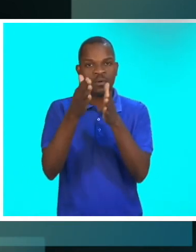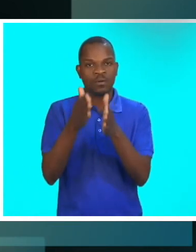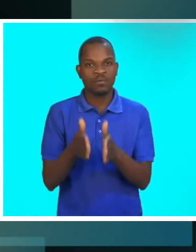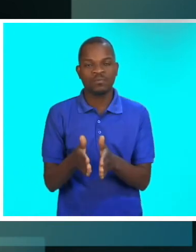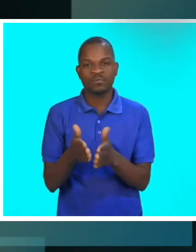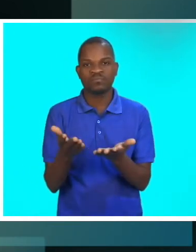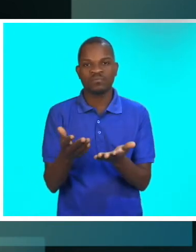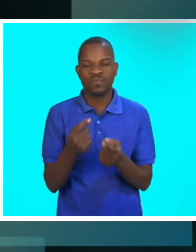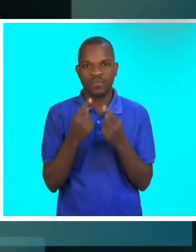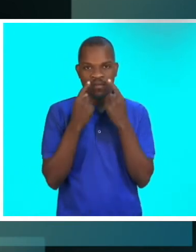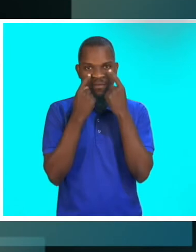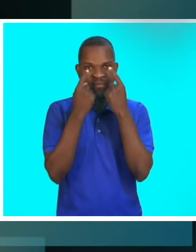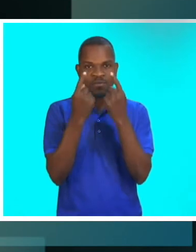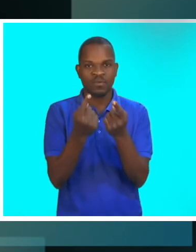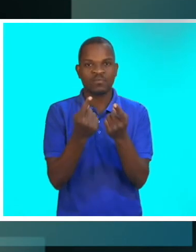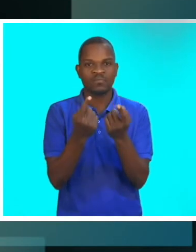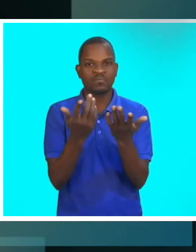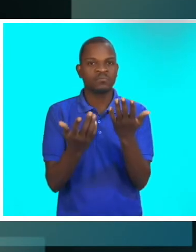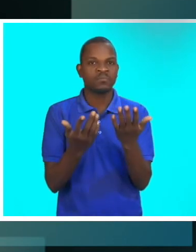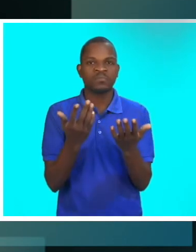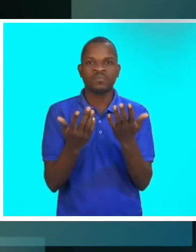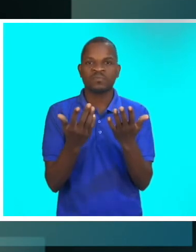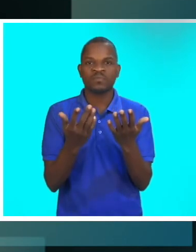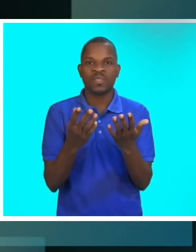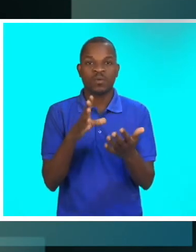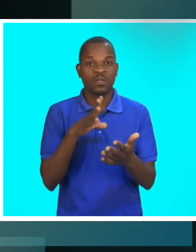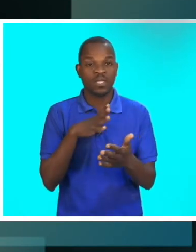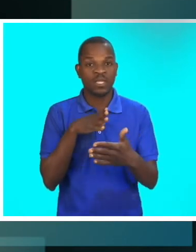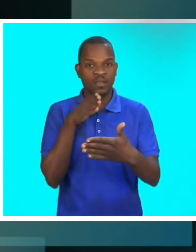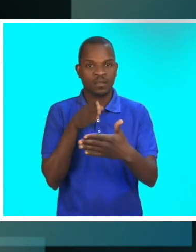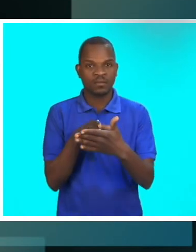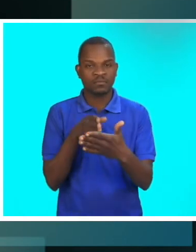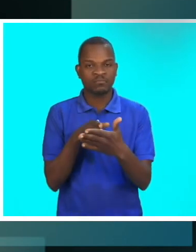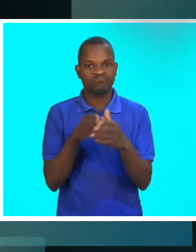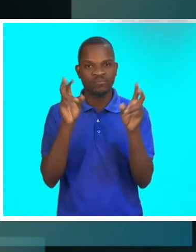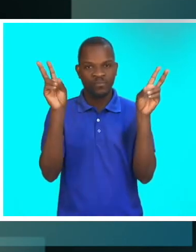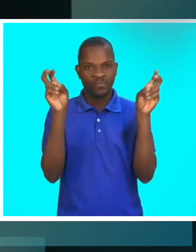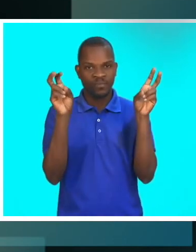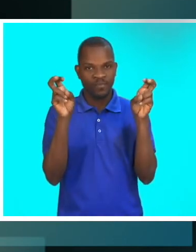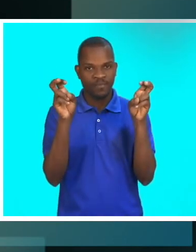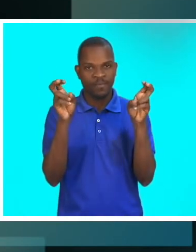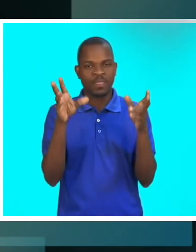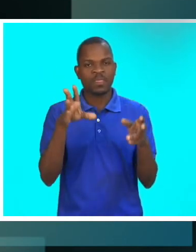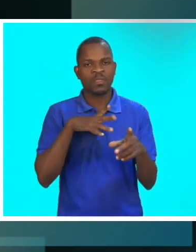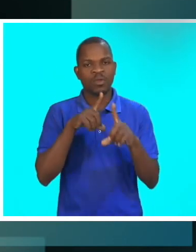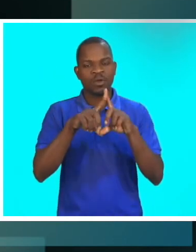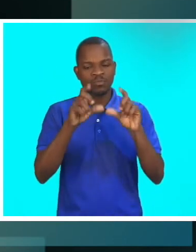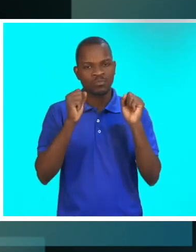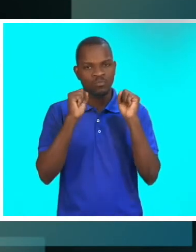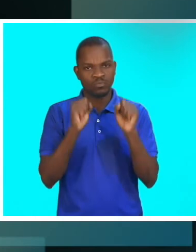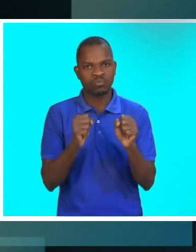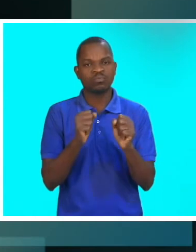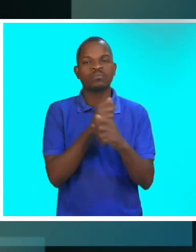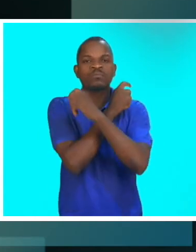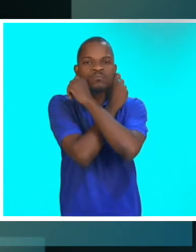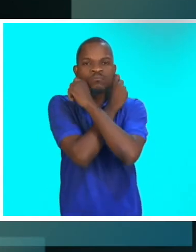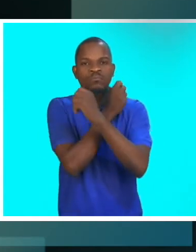essa, há essa, como eu vejo, uma cura, entre aspas, a africanação, ou paga uma multa,